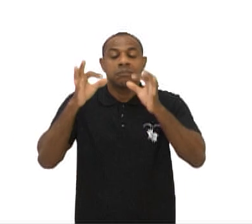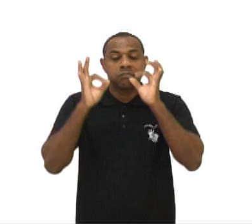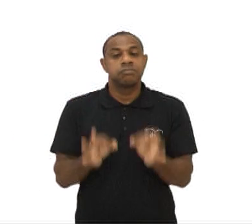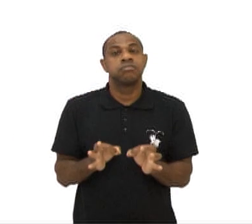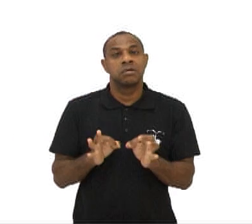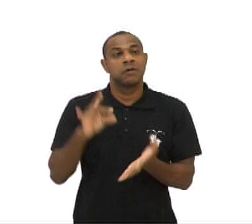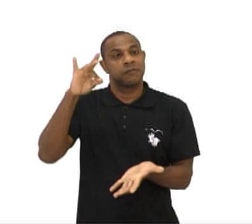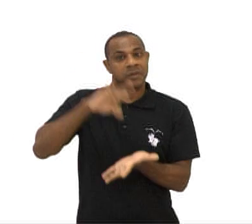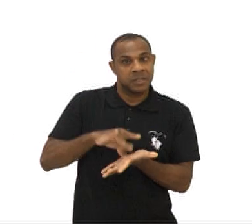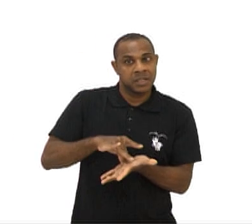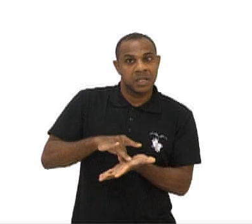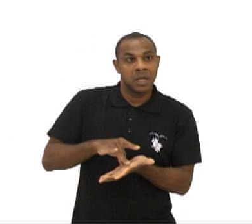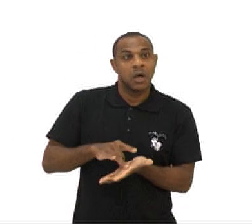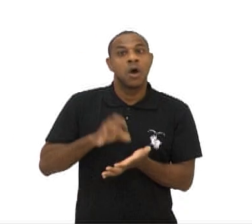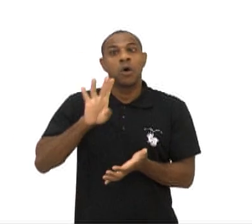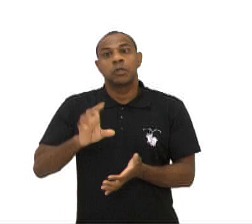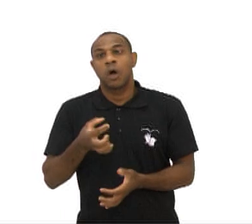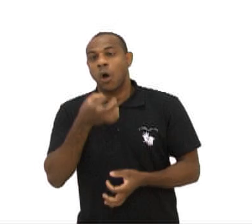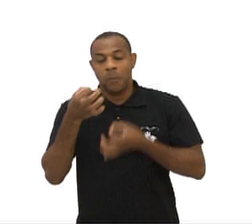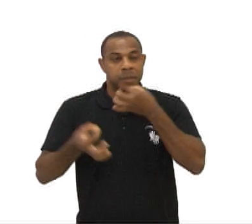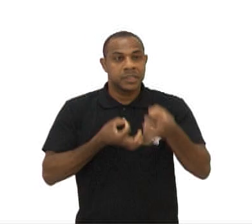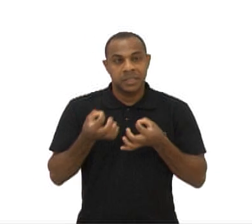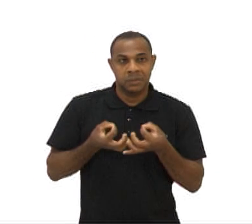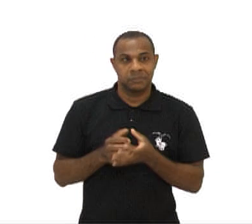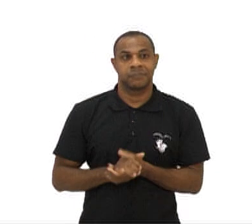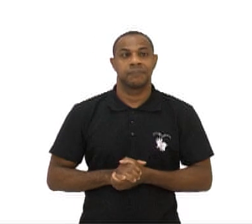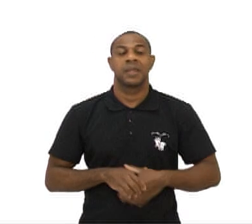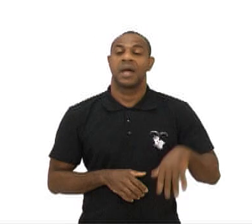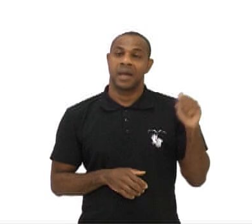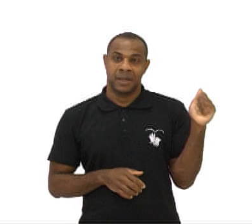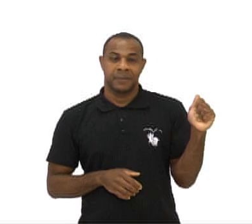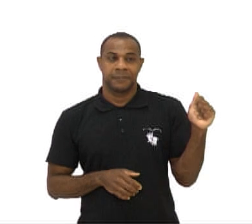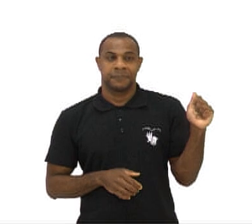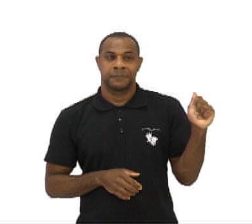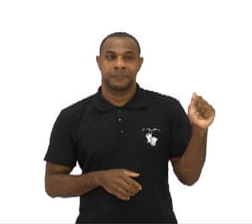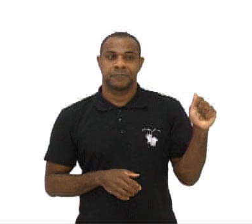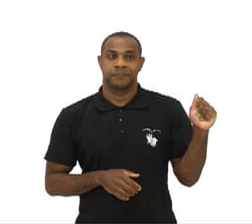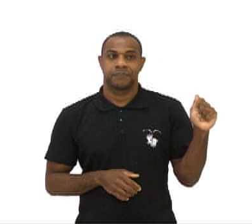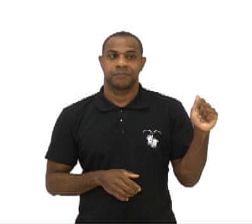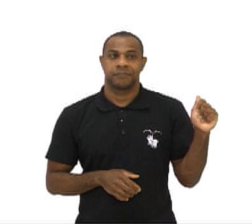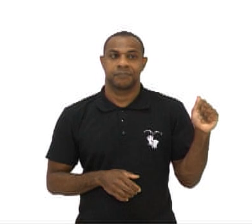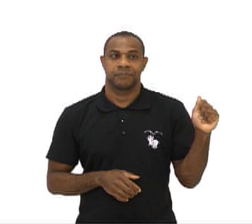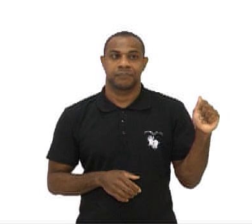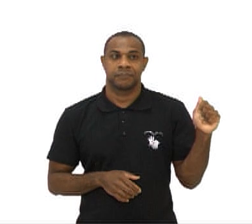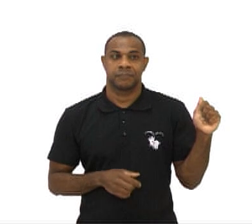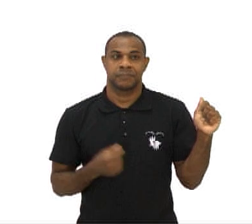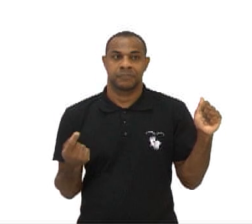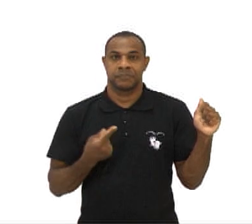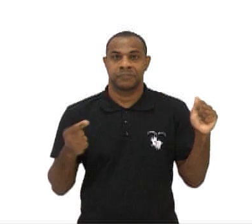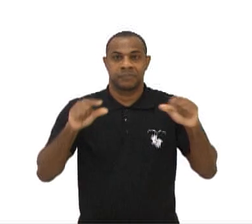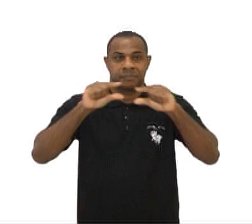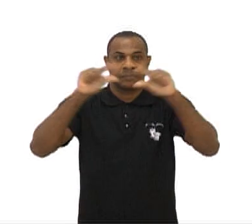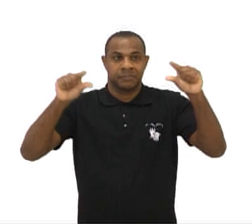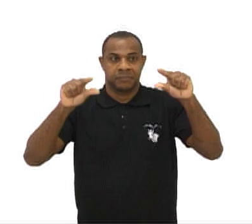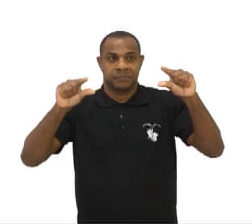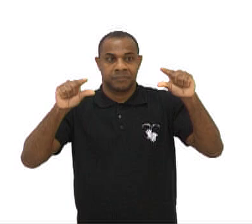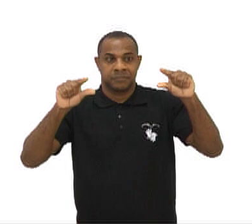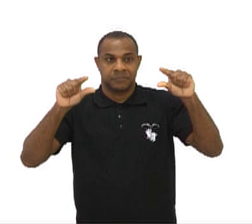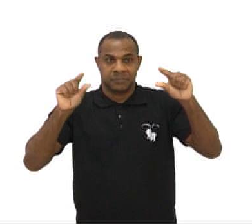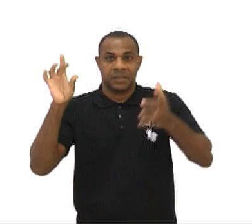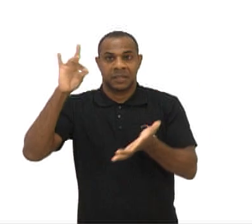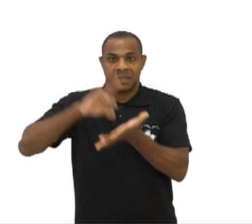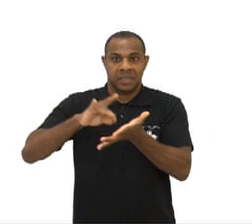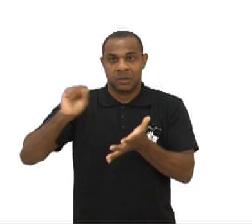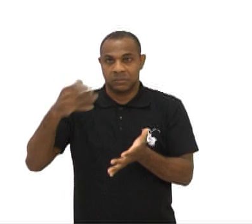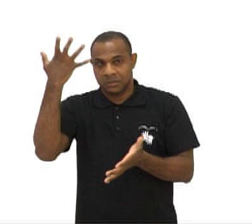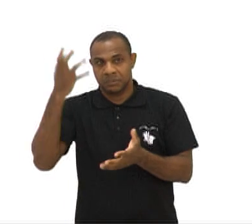ou apenas opiniões. Alternativa A. A primeira frase se refere a fatos